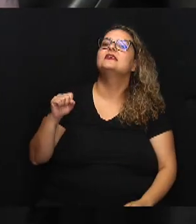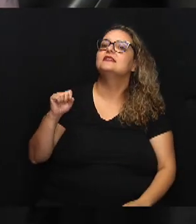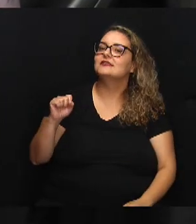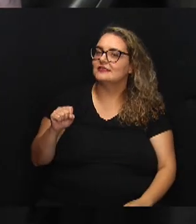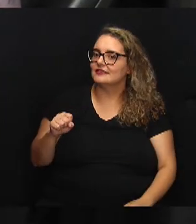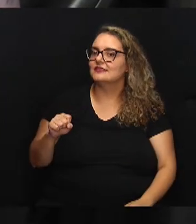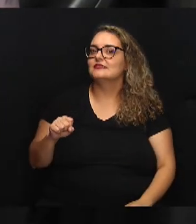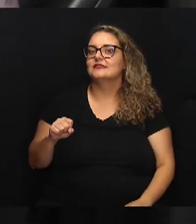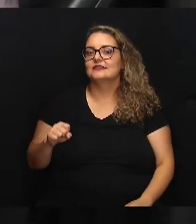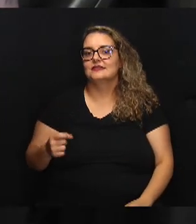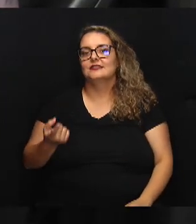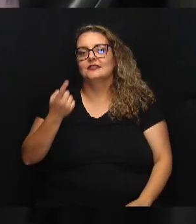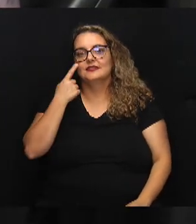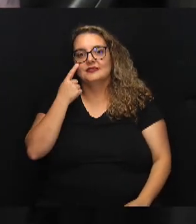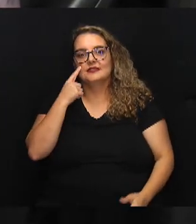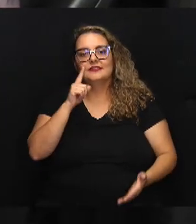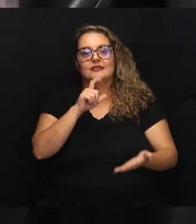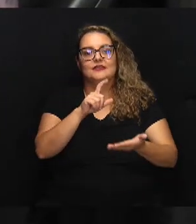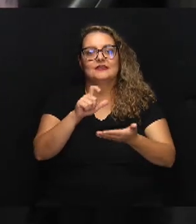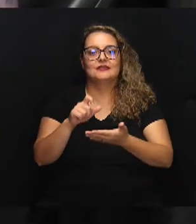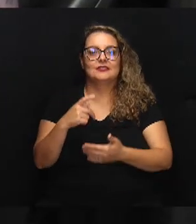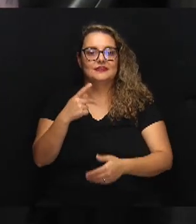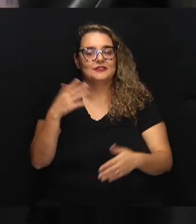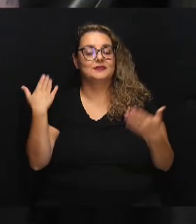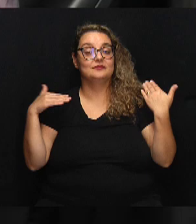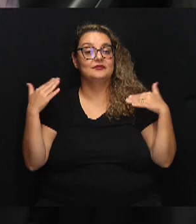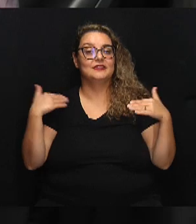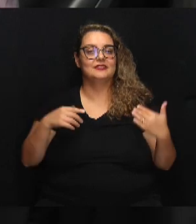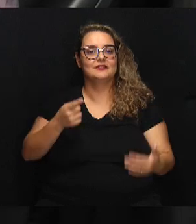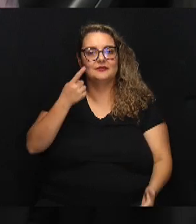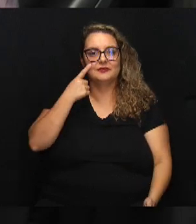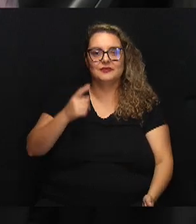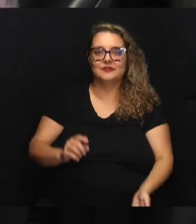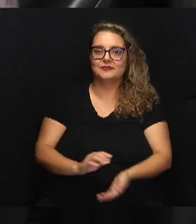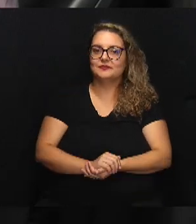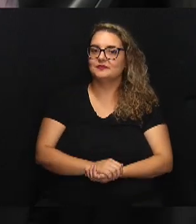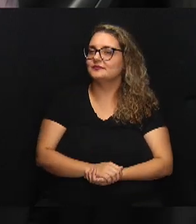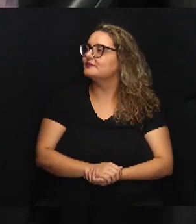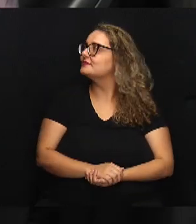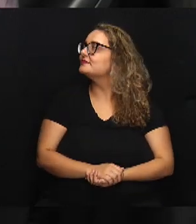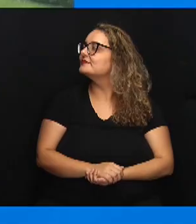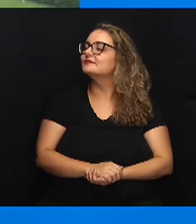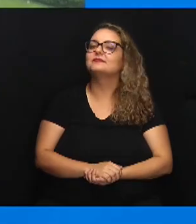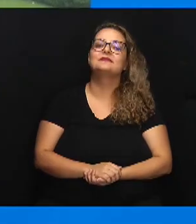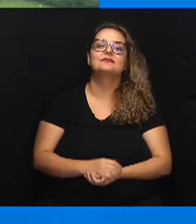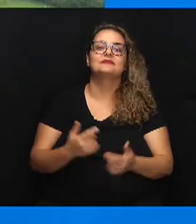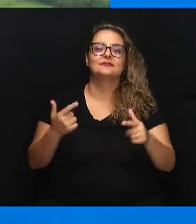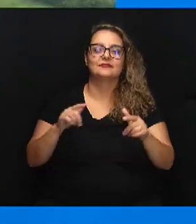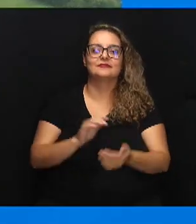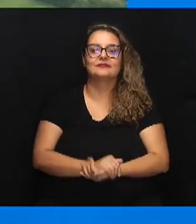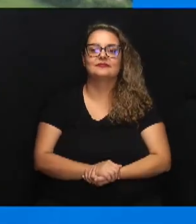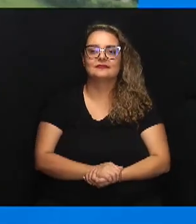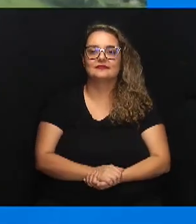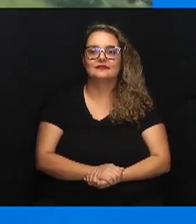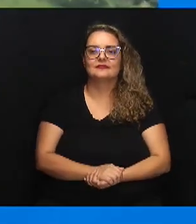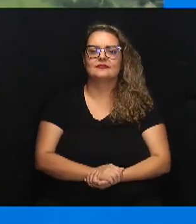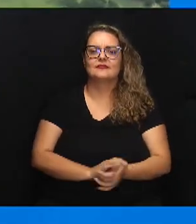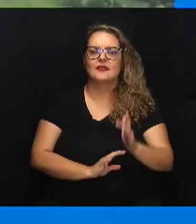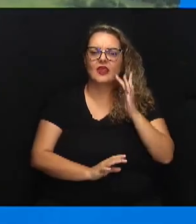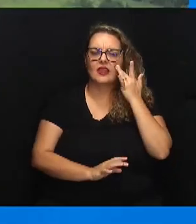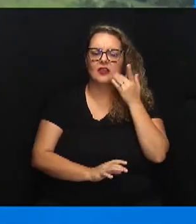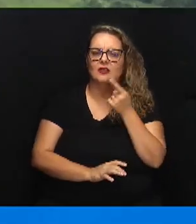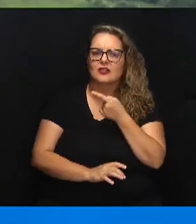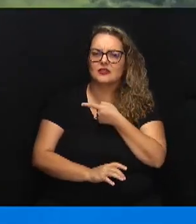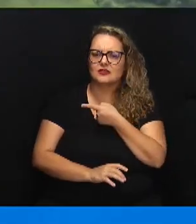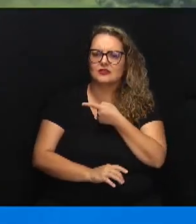Gosta. Vamos ver alguns cliques Vamos ver. seus passeando. Vamos ver se... Aí, onde é? Olha, acho que esse aí